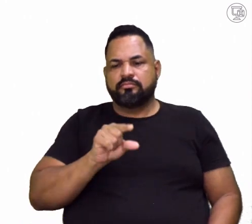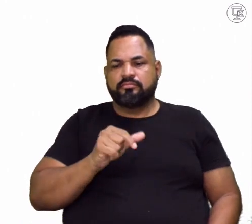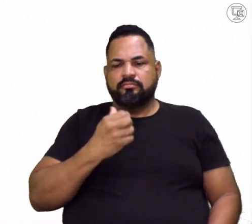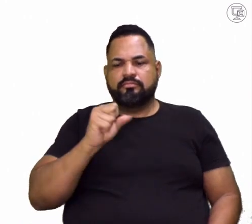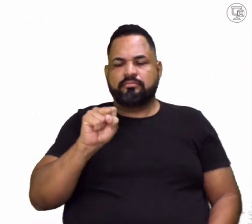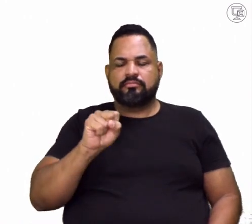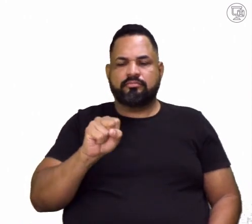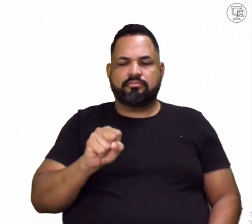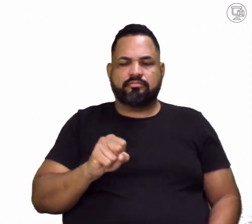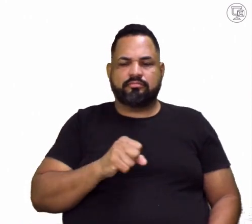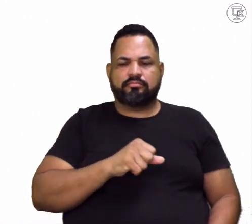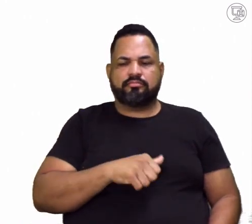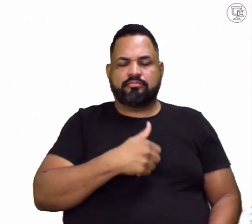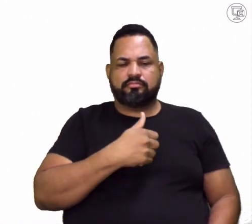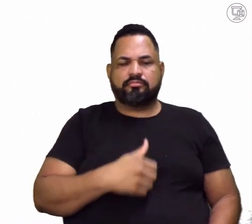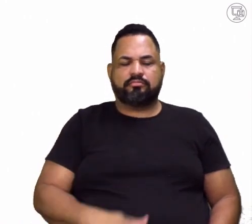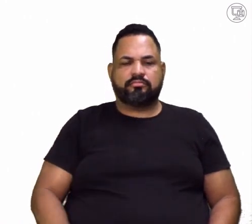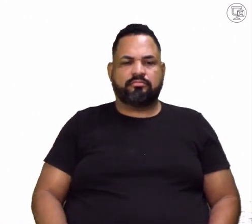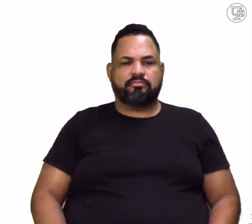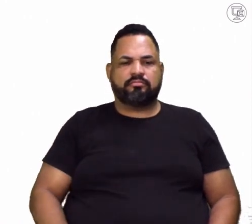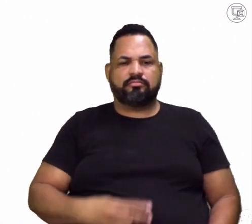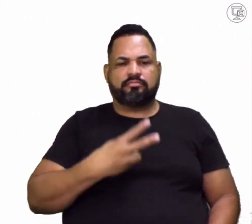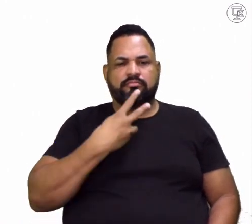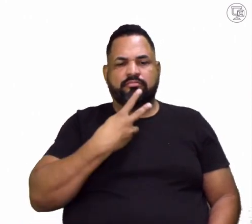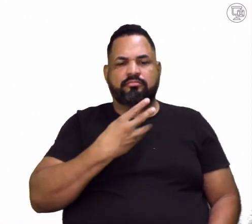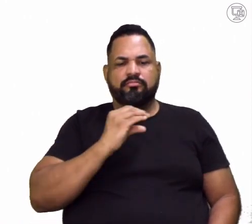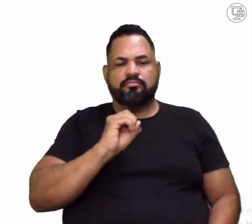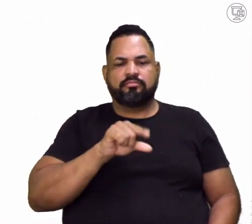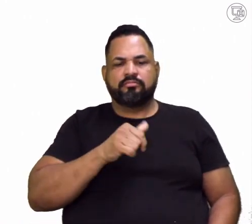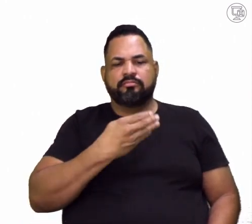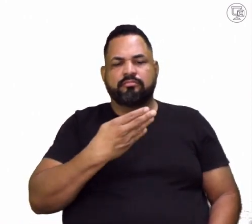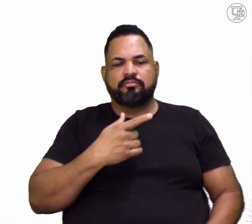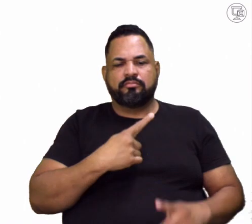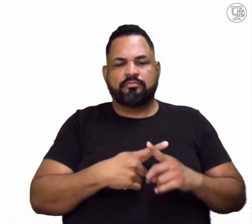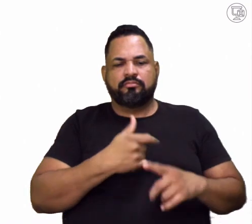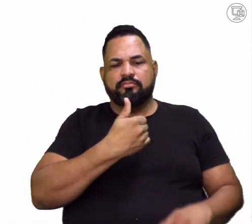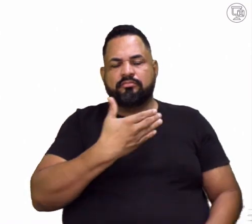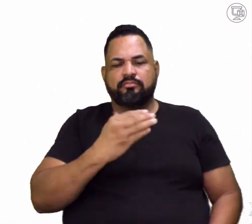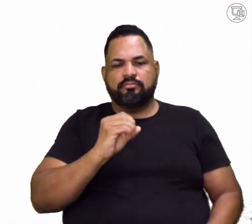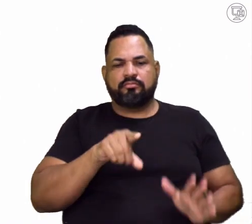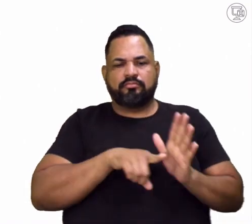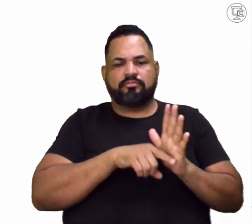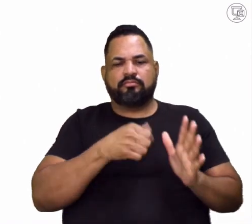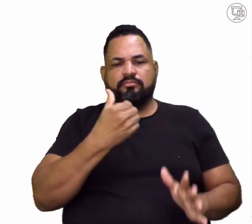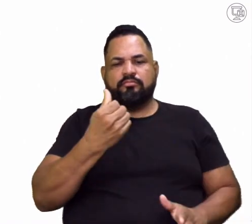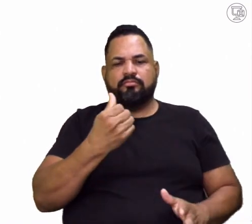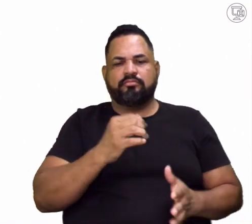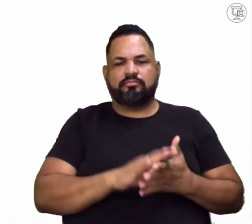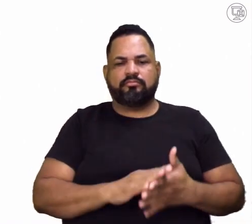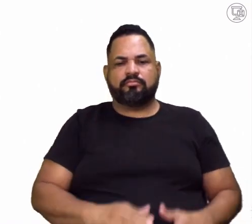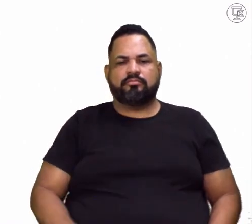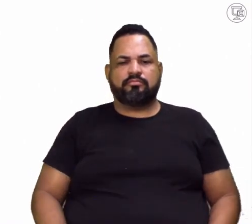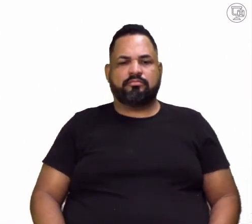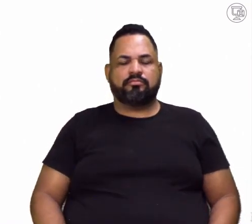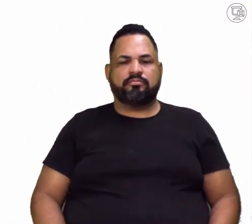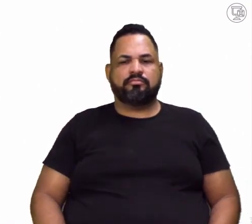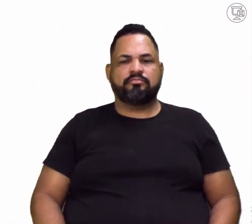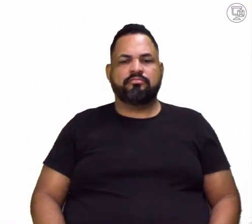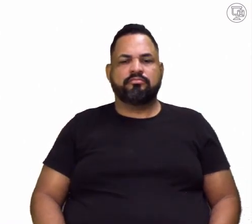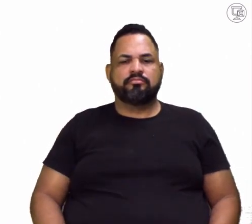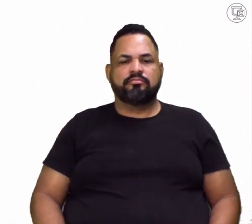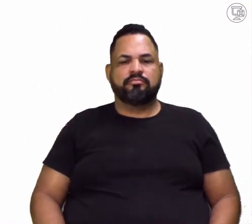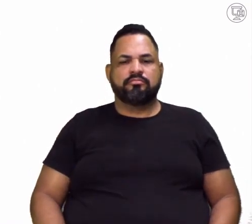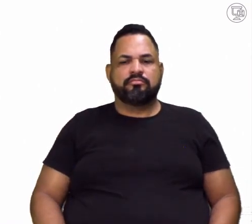18 24 então dá 20,4 - 6 e a variação de temperatura já foi dado não deu início